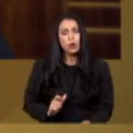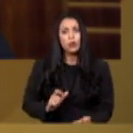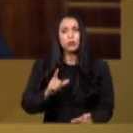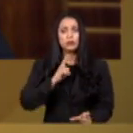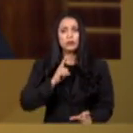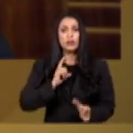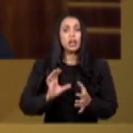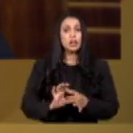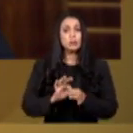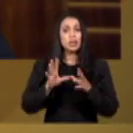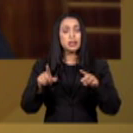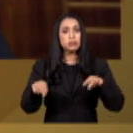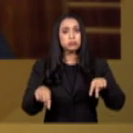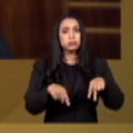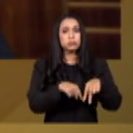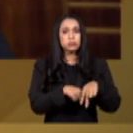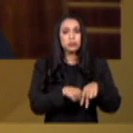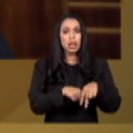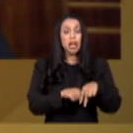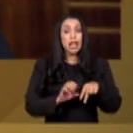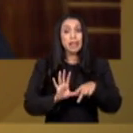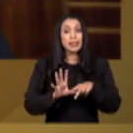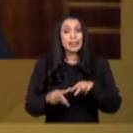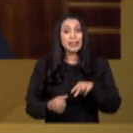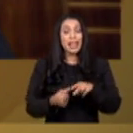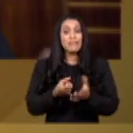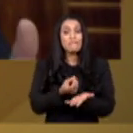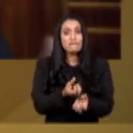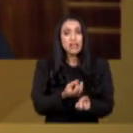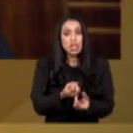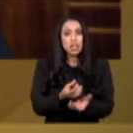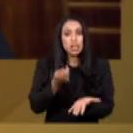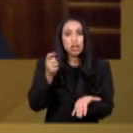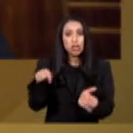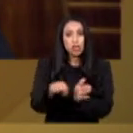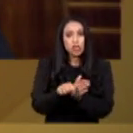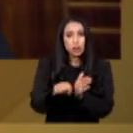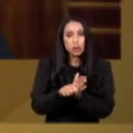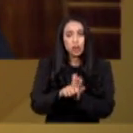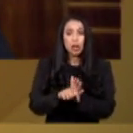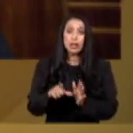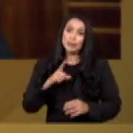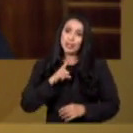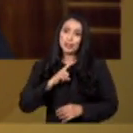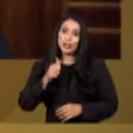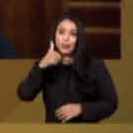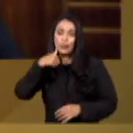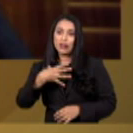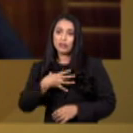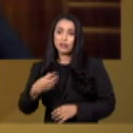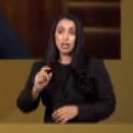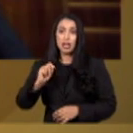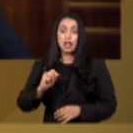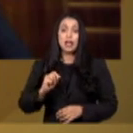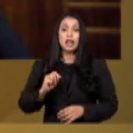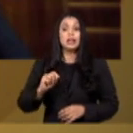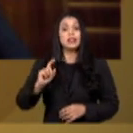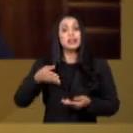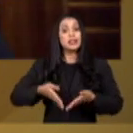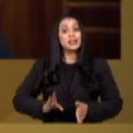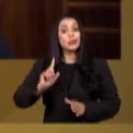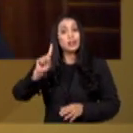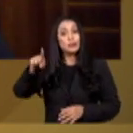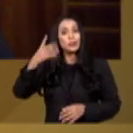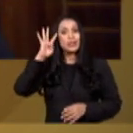colocado em liberdade após cumprir pena por tráfico de drogas e de uma filha brasileiro na posição da